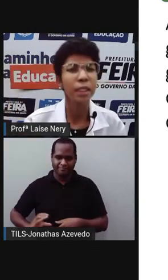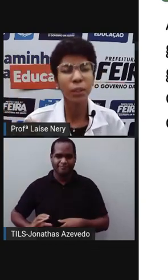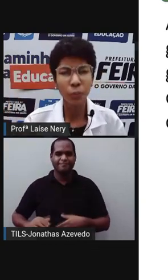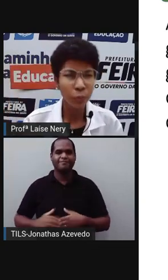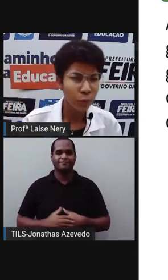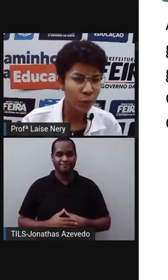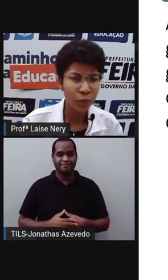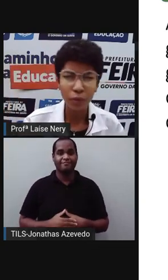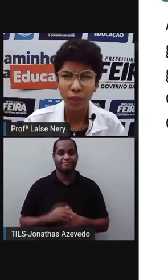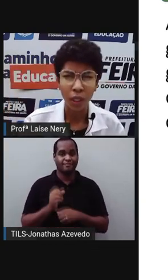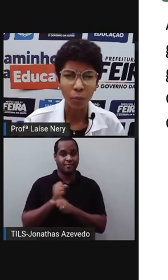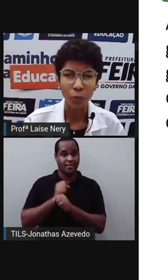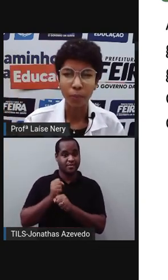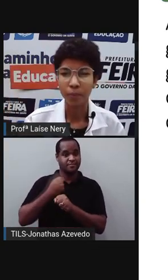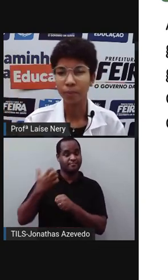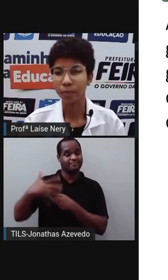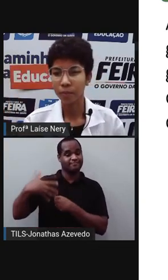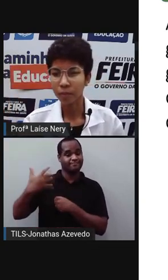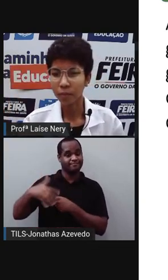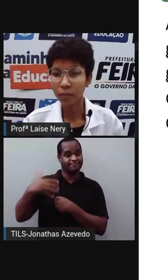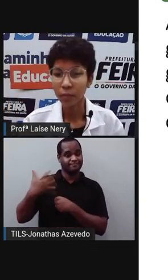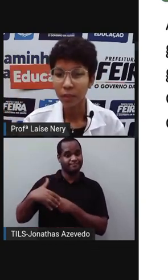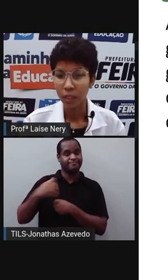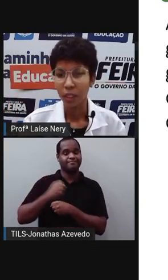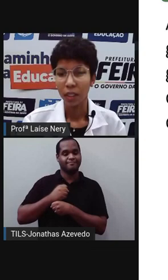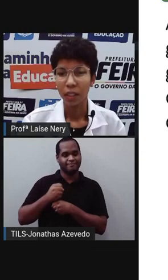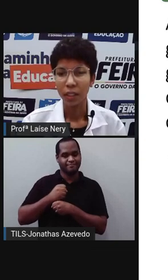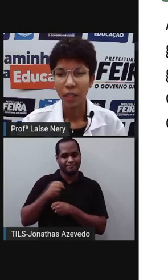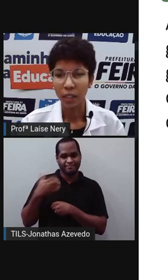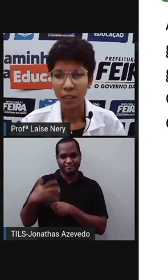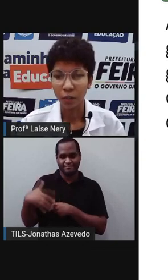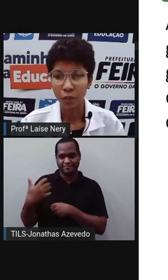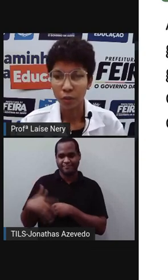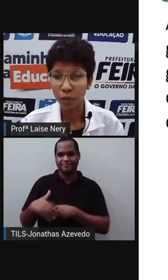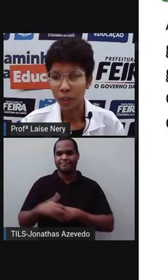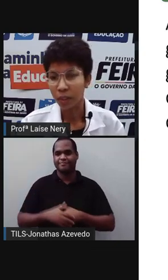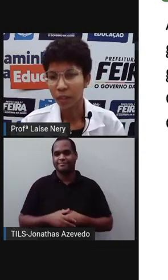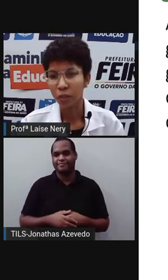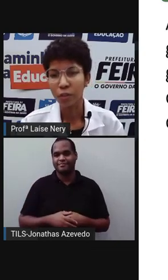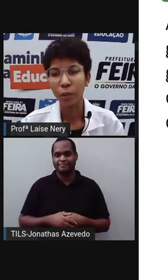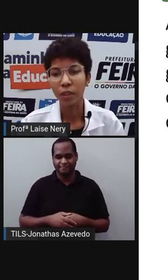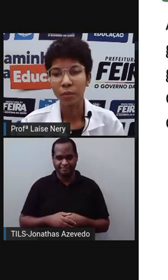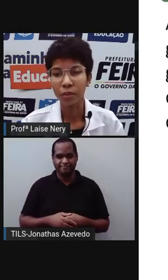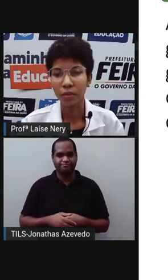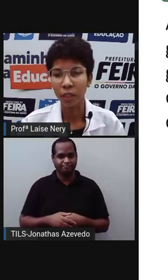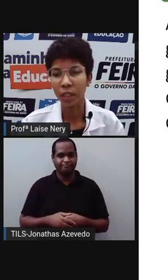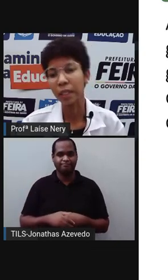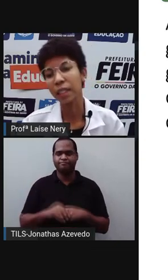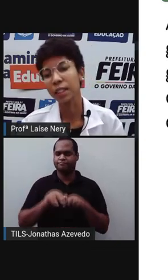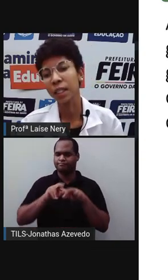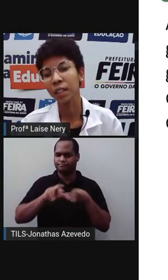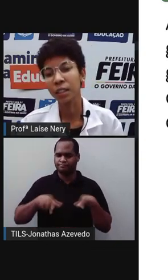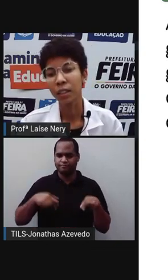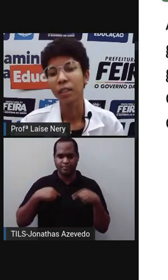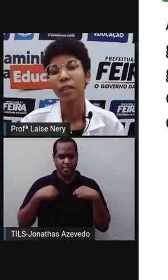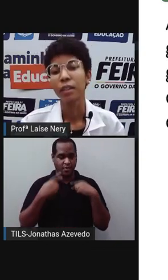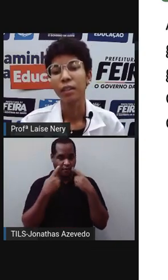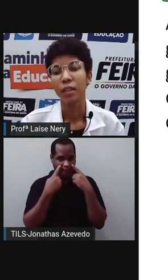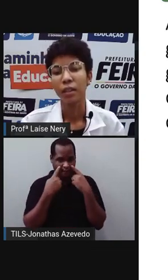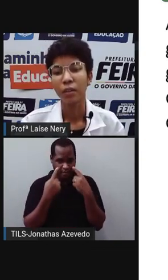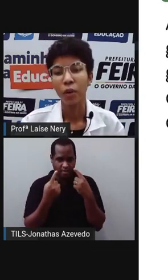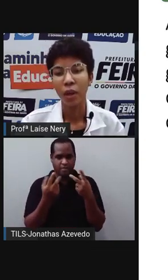seja, tem muito tempo. E aqui na figura, nós podemos ver que tem